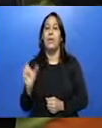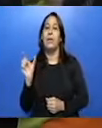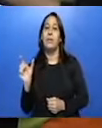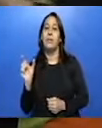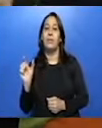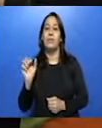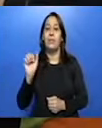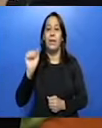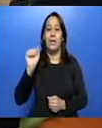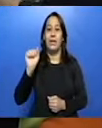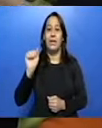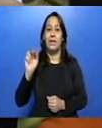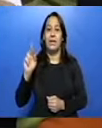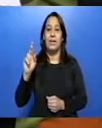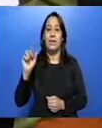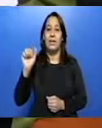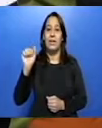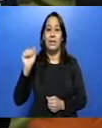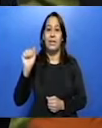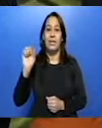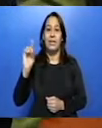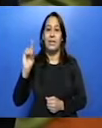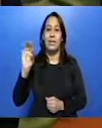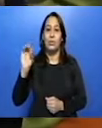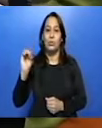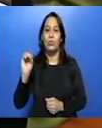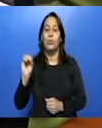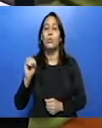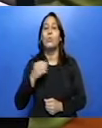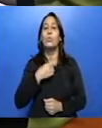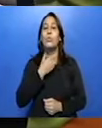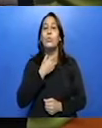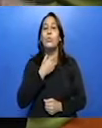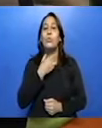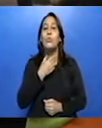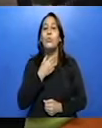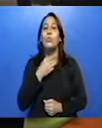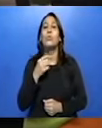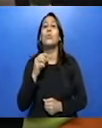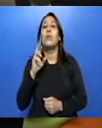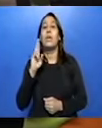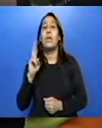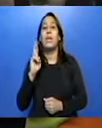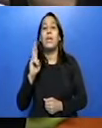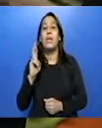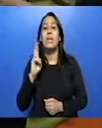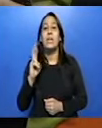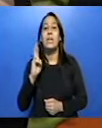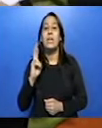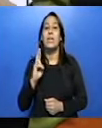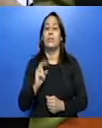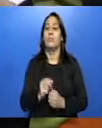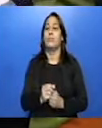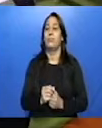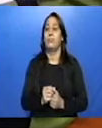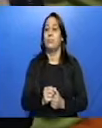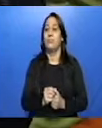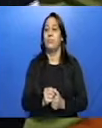Arrado, também tem o mesmo som. Furo, r, r.